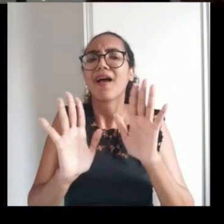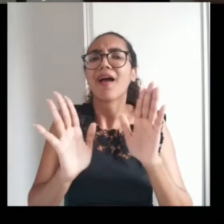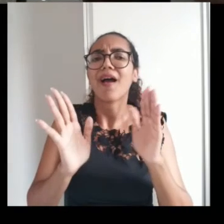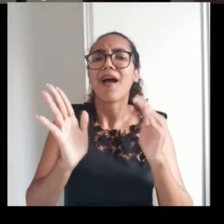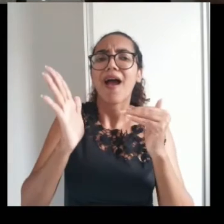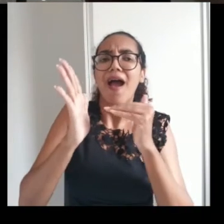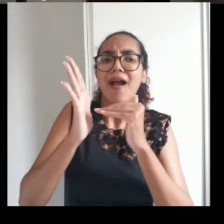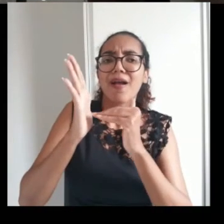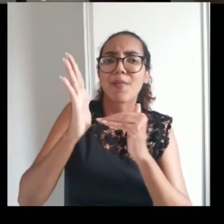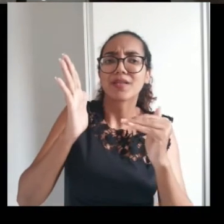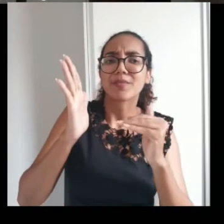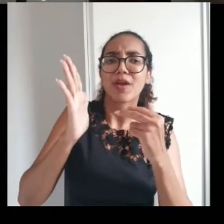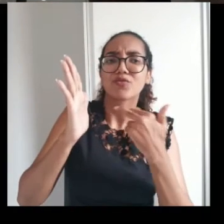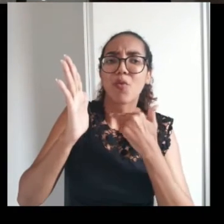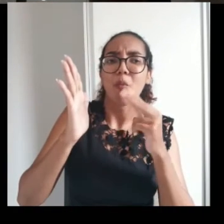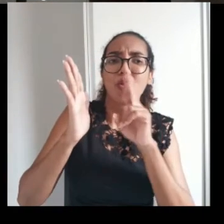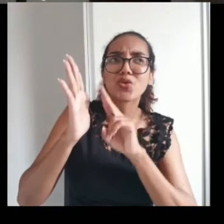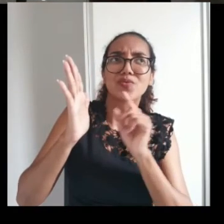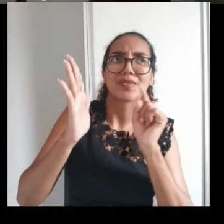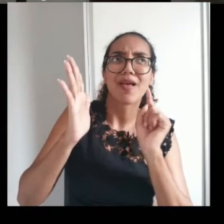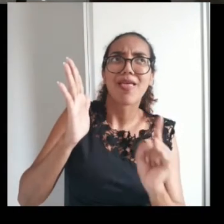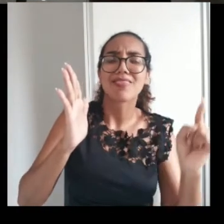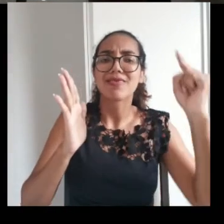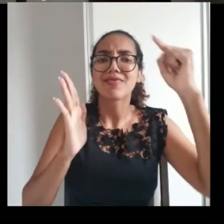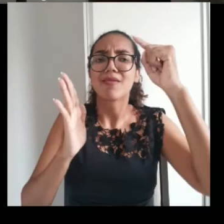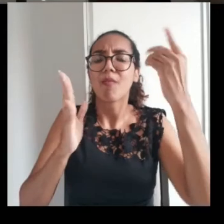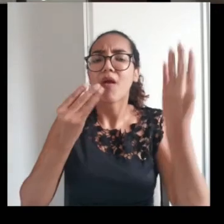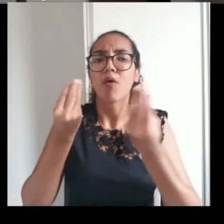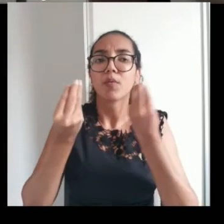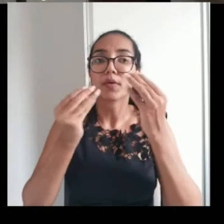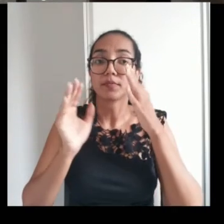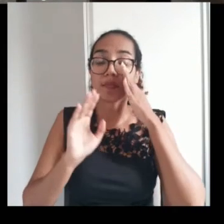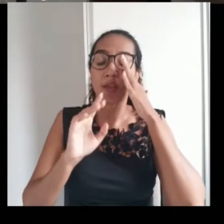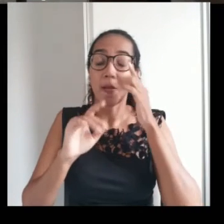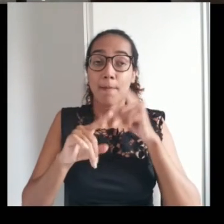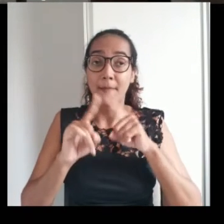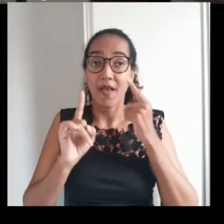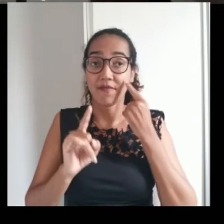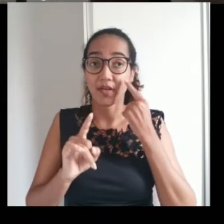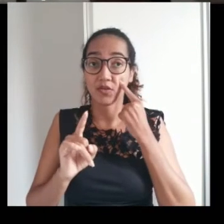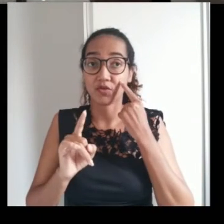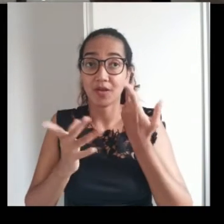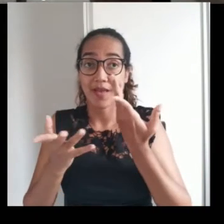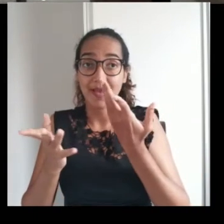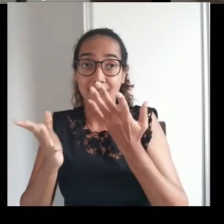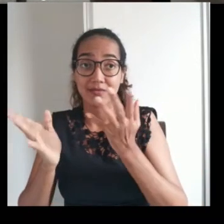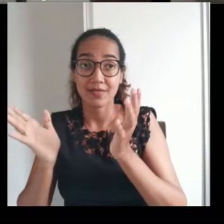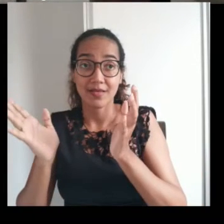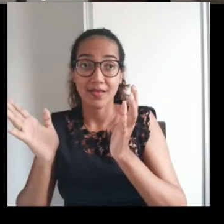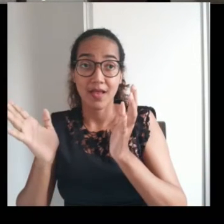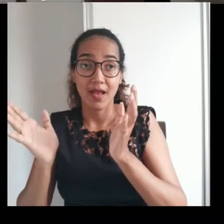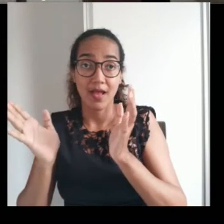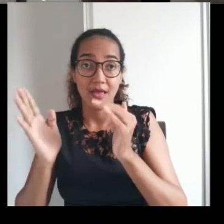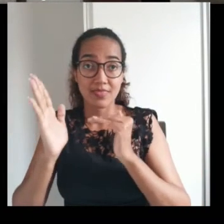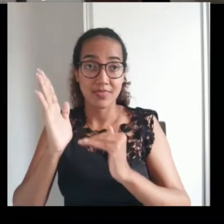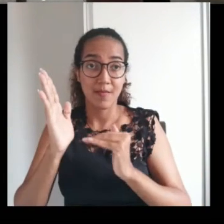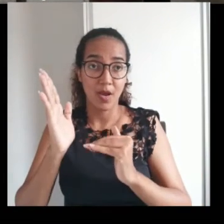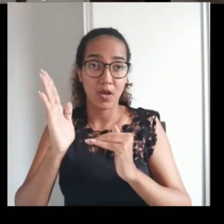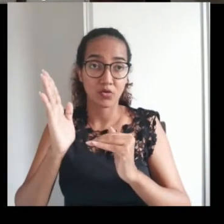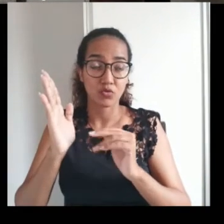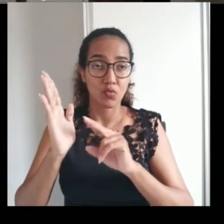pode usar de cima. Na verdade, é porque essa entidade básica, conta, é como se ela fizesse parte ela faz